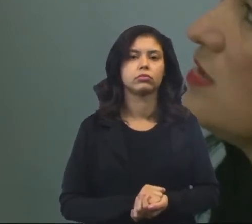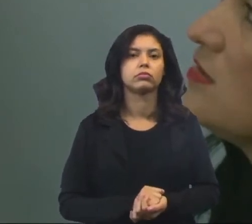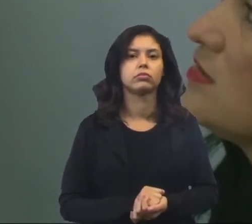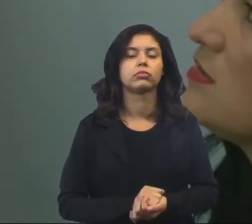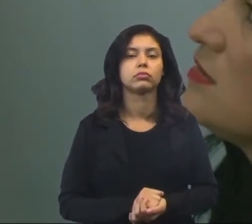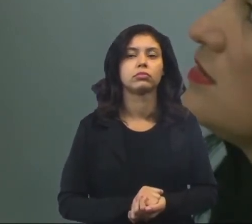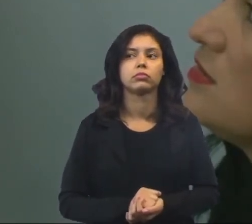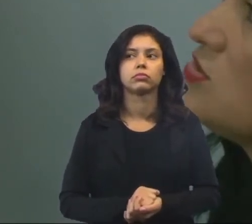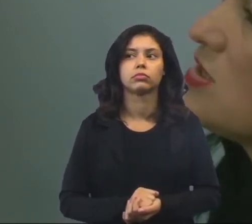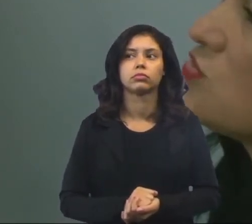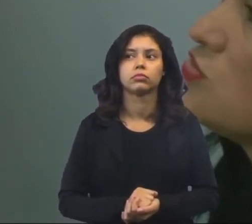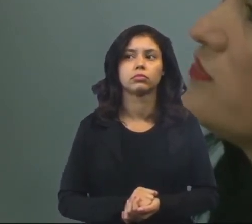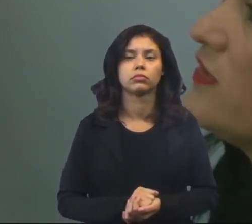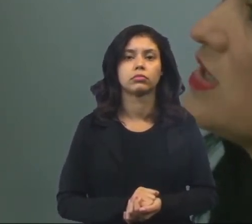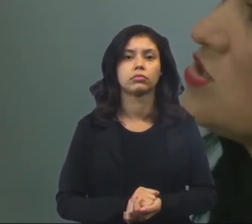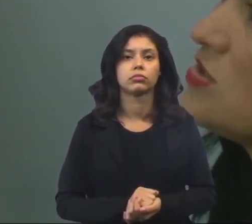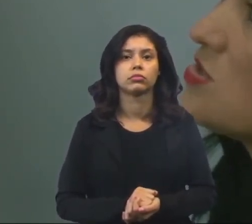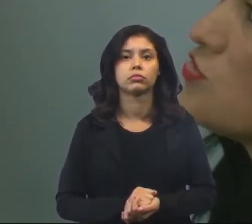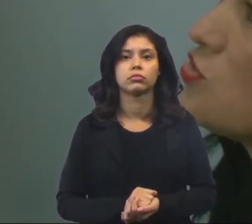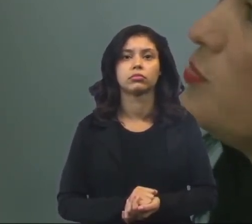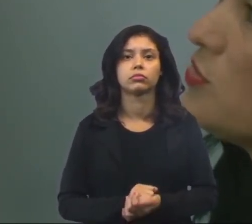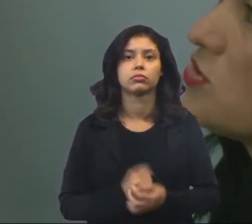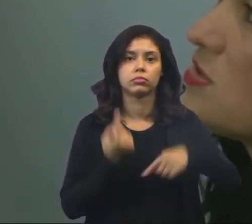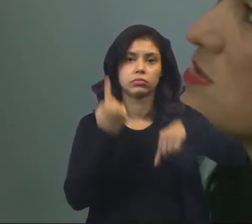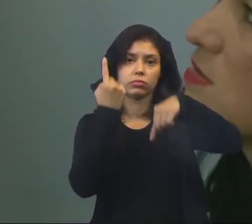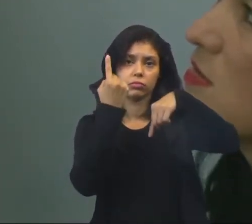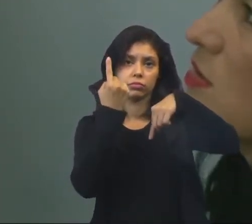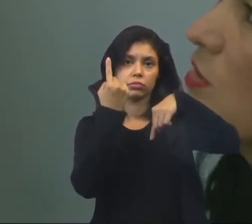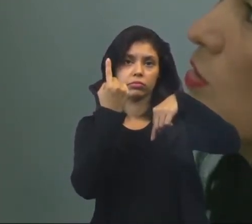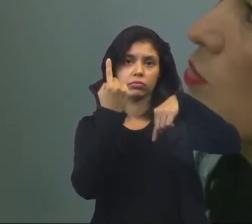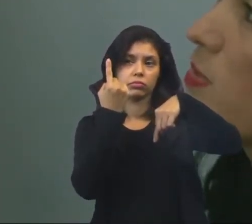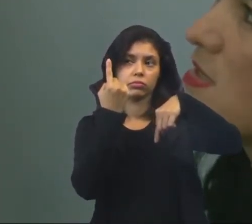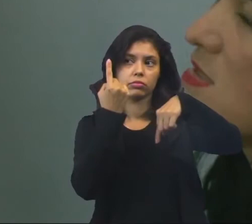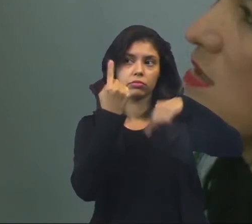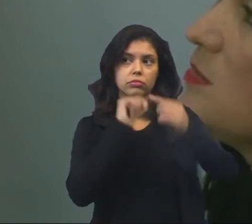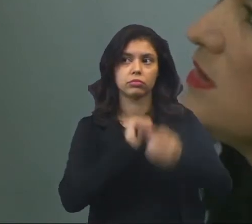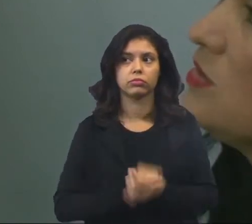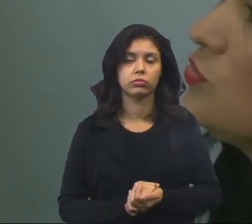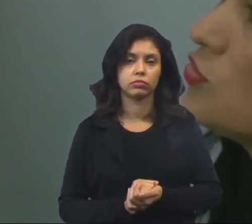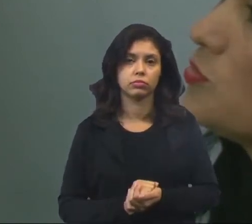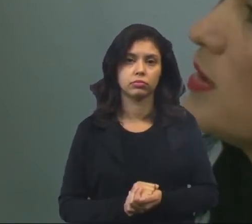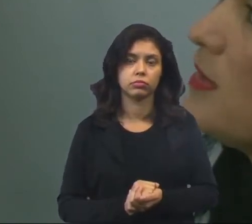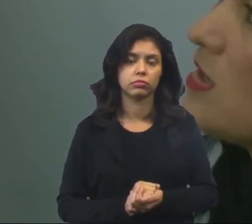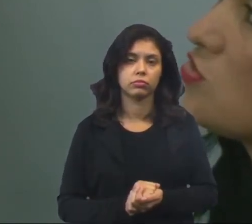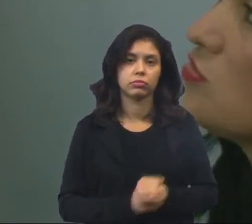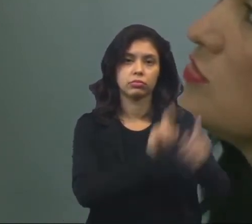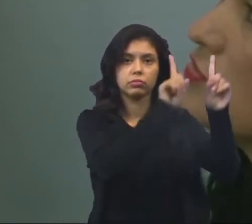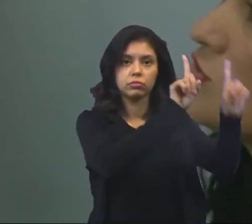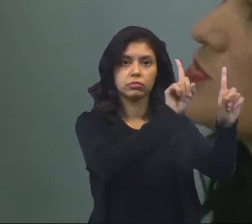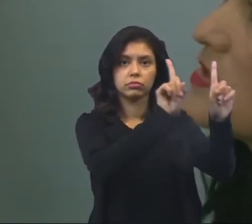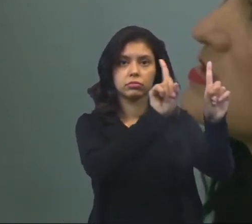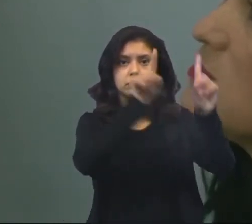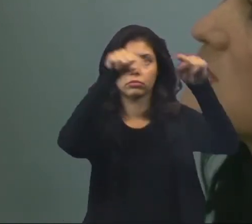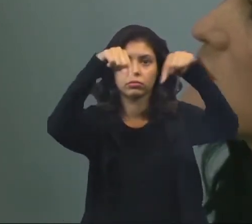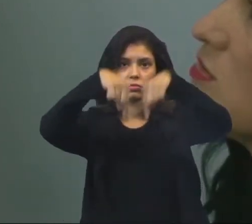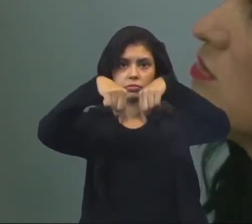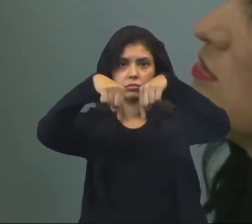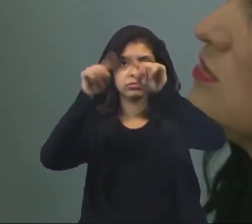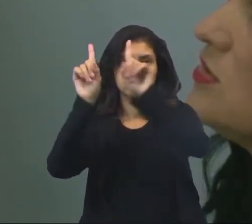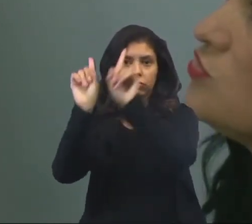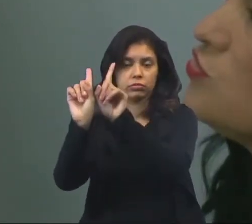embaixo, né? Em direções diferentes, direções opostas. Um para cima e o outro para baixo. 2 para cima,